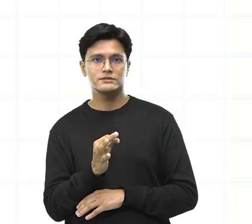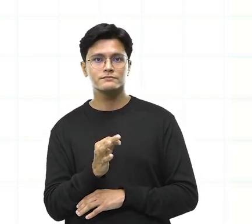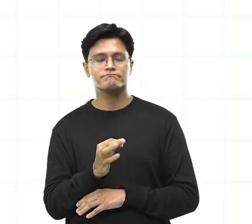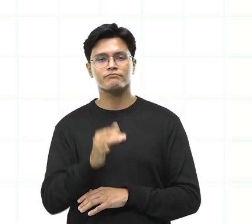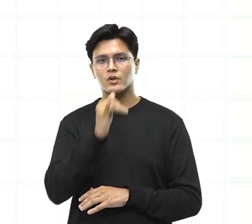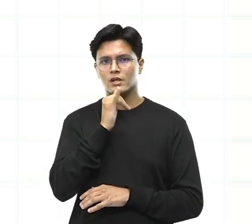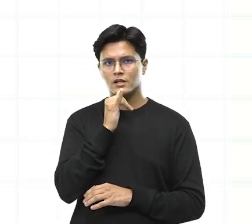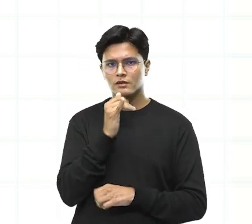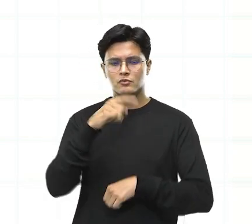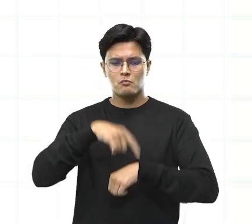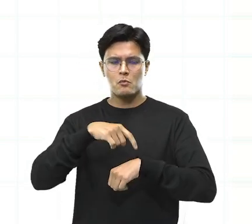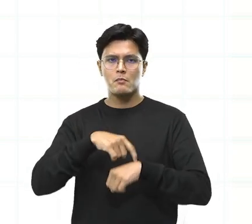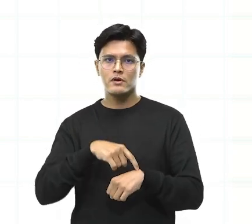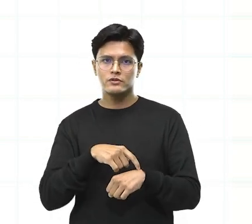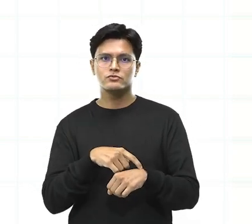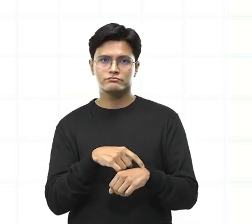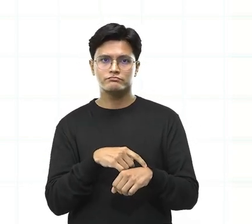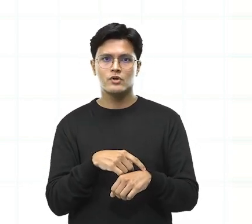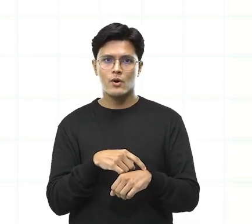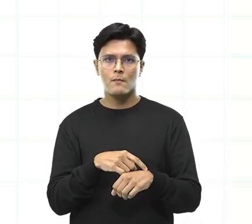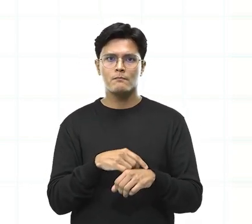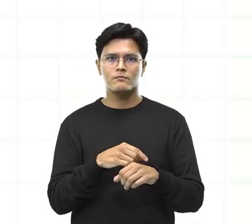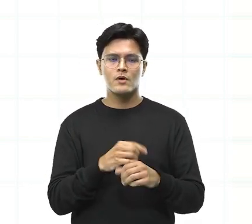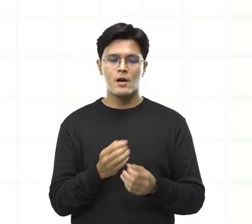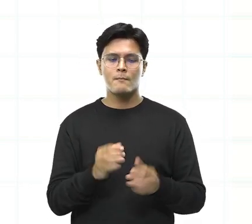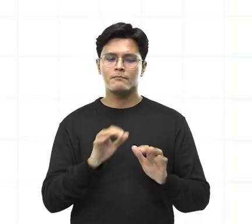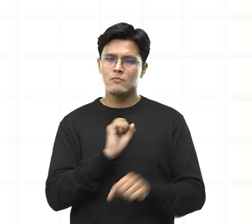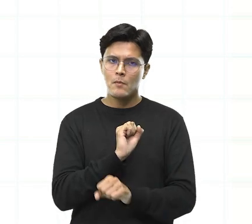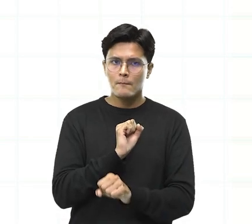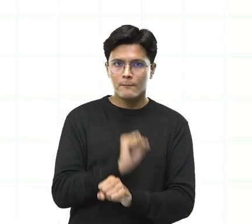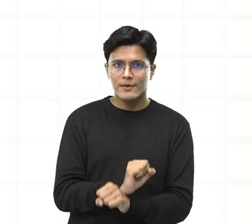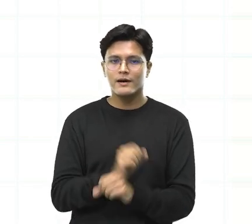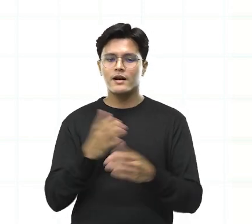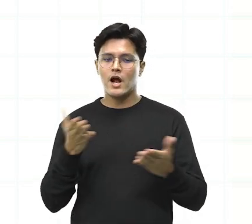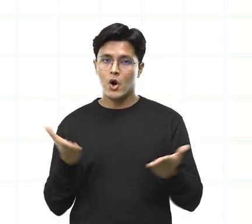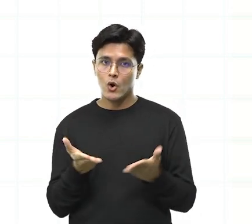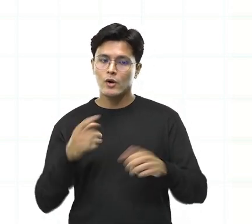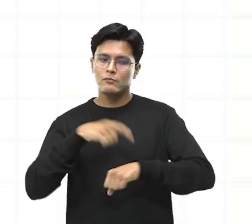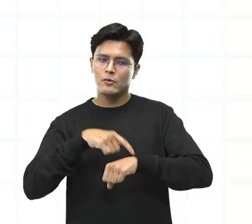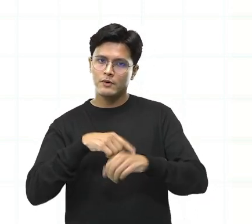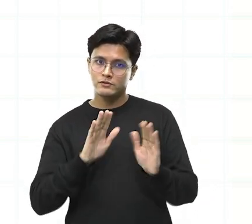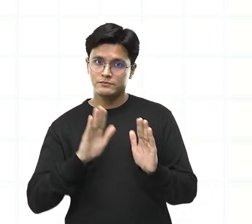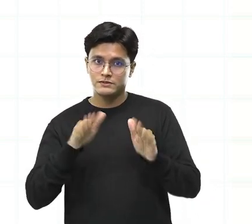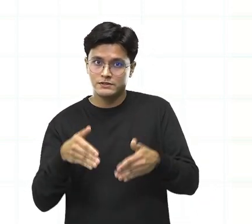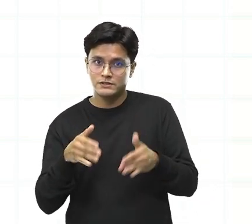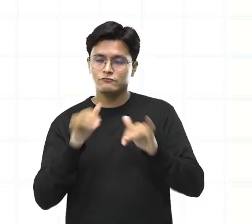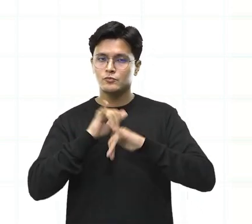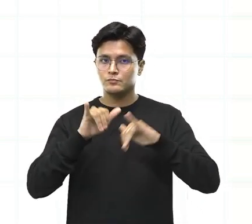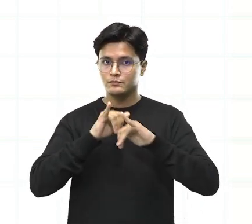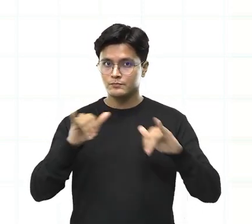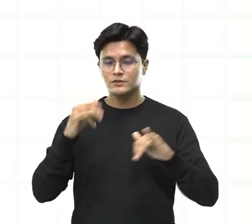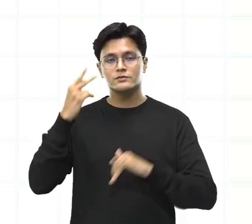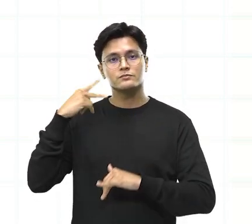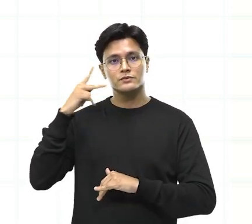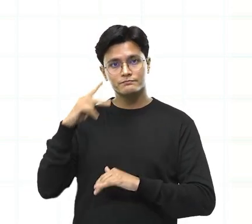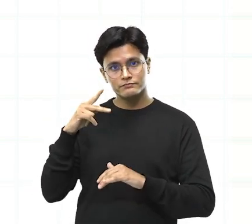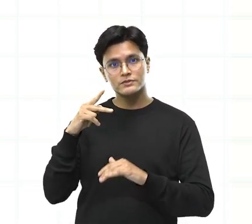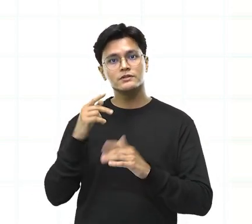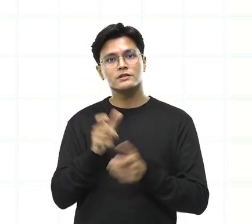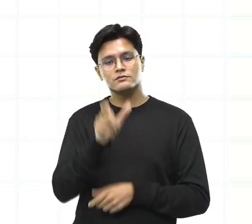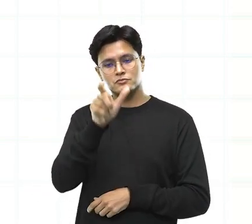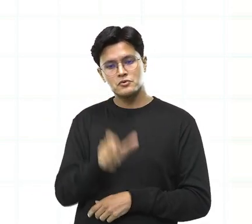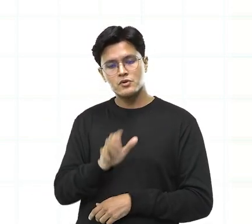a transmissão para o horário político, né? Para as propagandas políticas. E aí começa então ali os